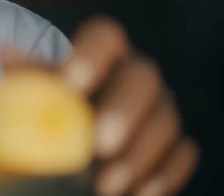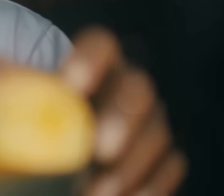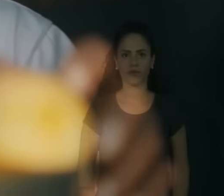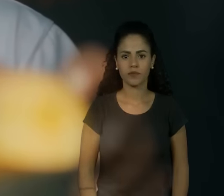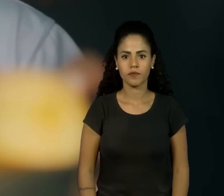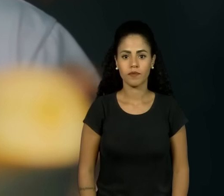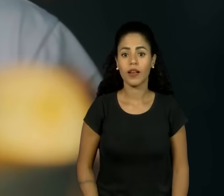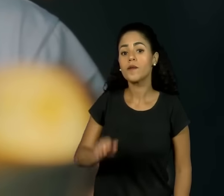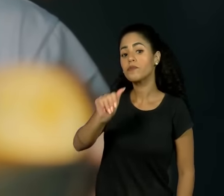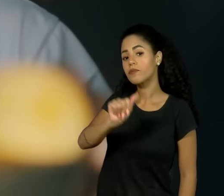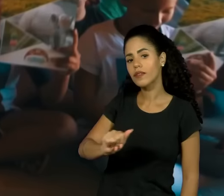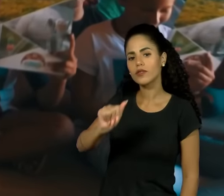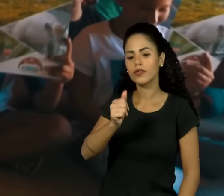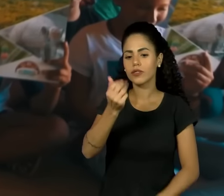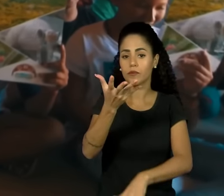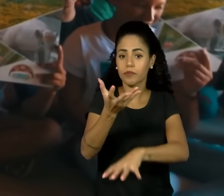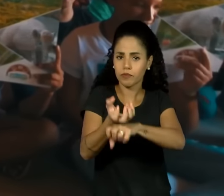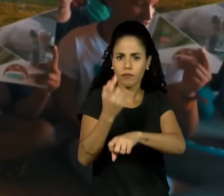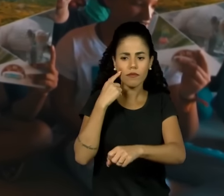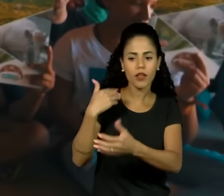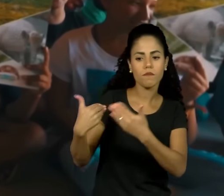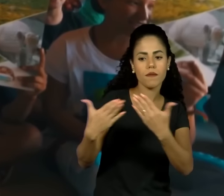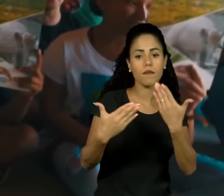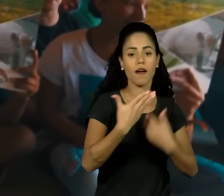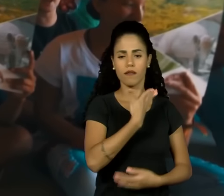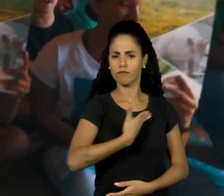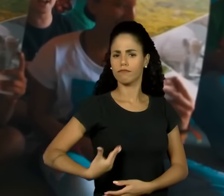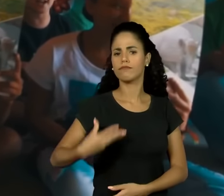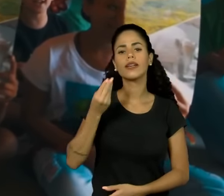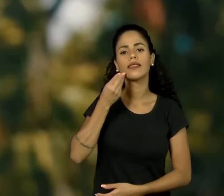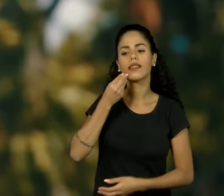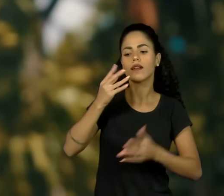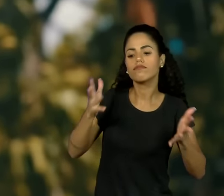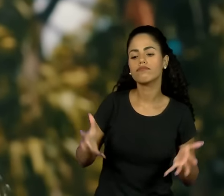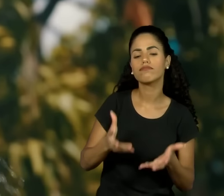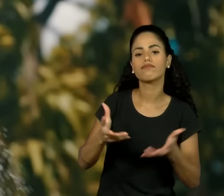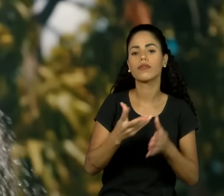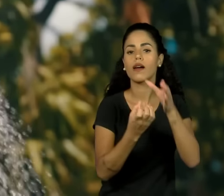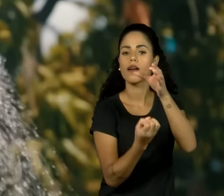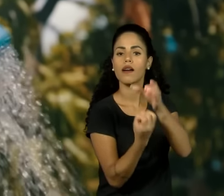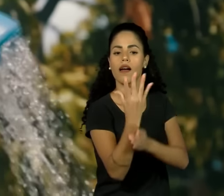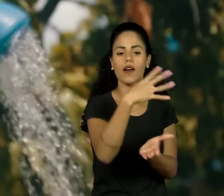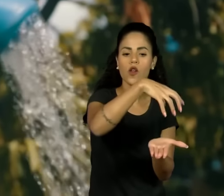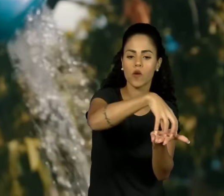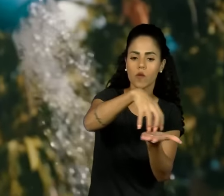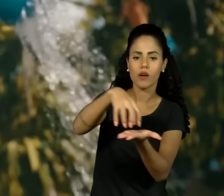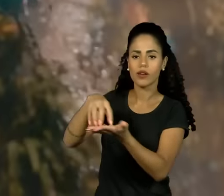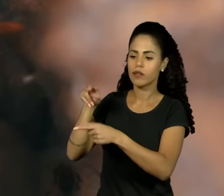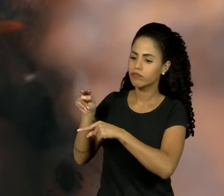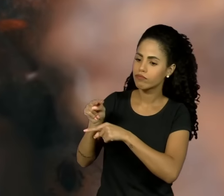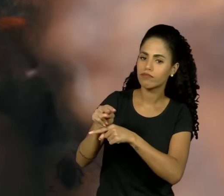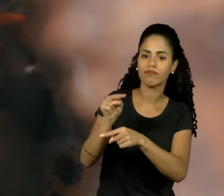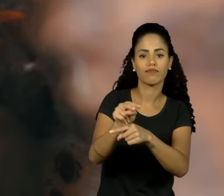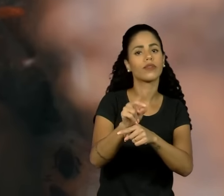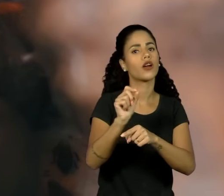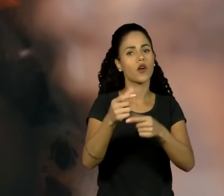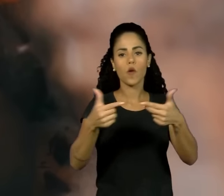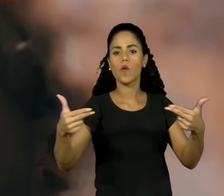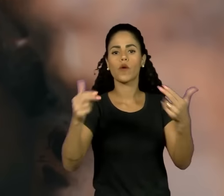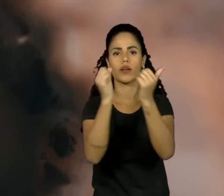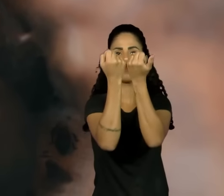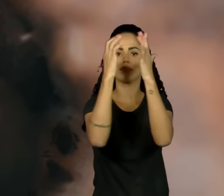A Associação Caatinga dialoga com os governos para incentivar a criação de unidades de conservação, como parques, e